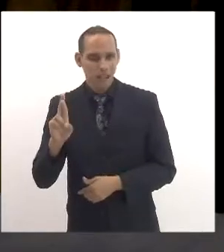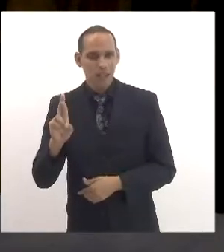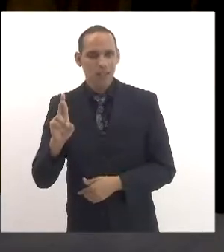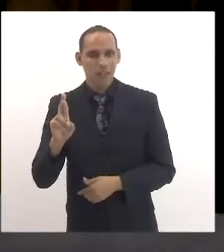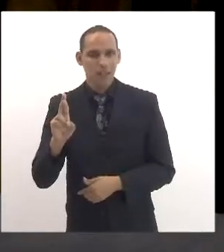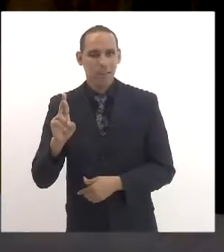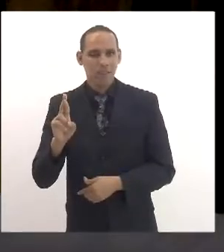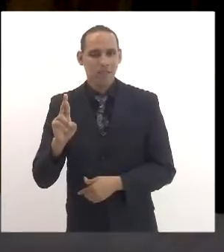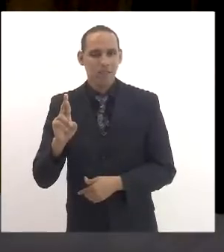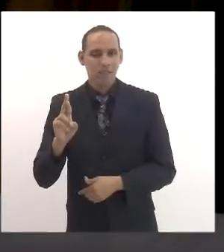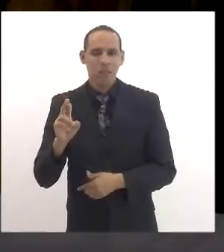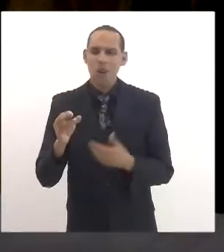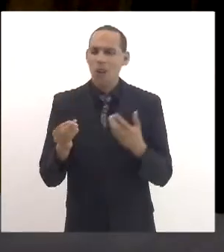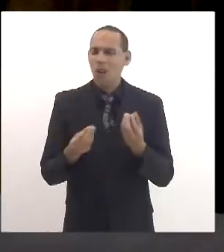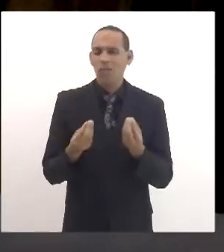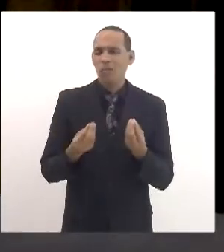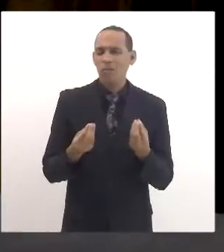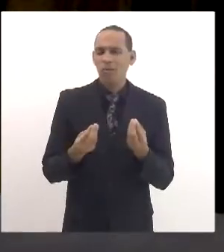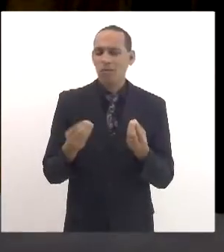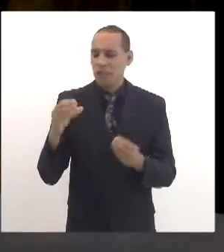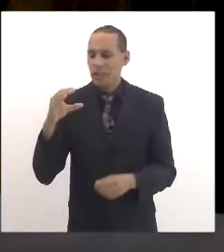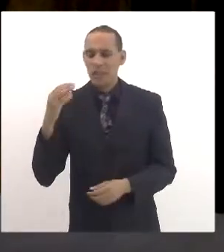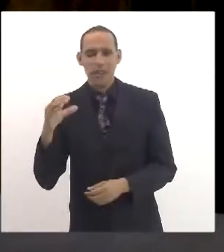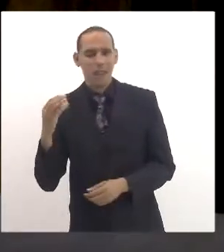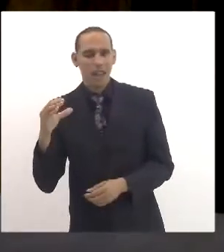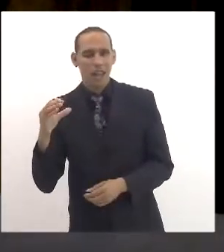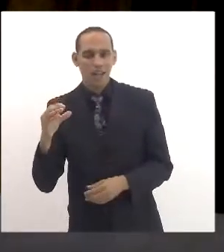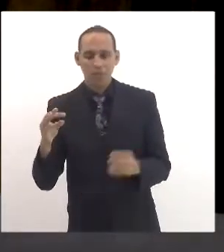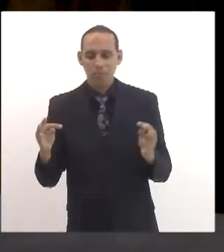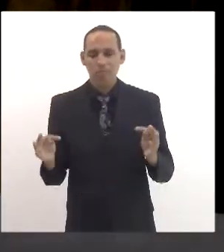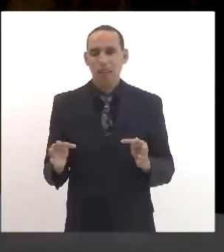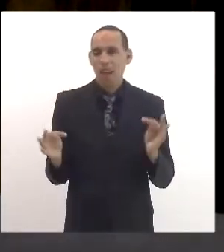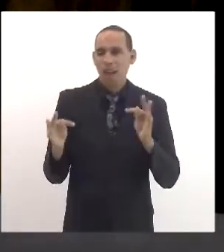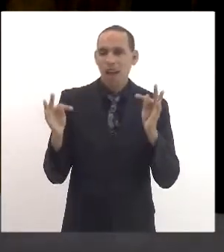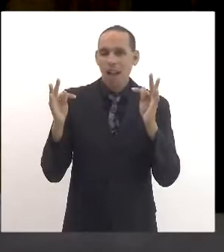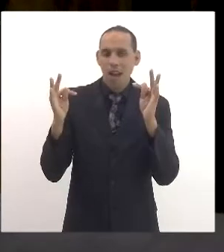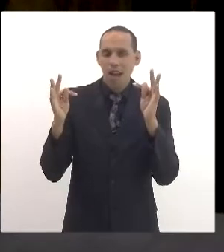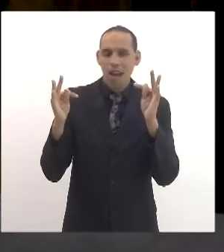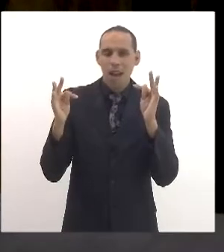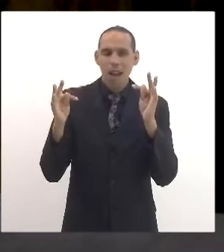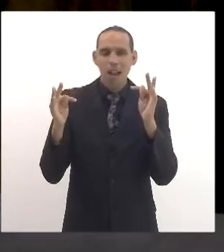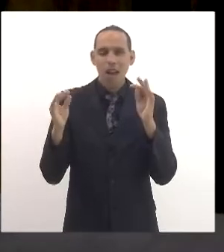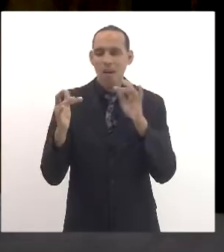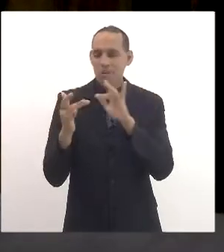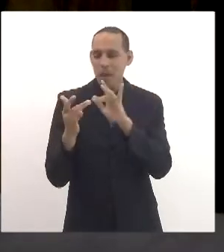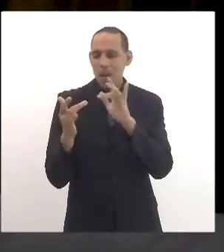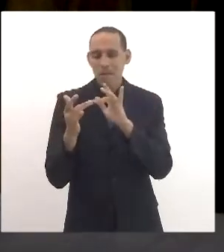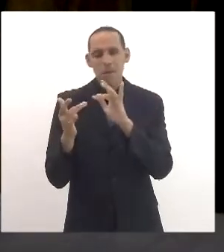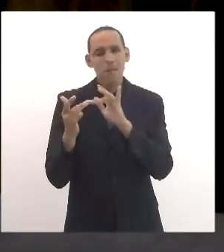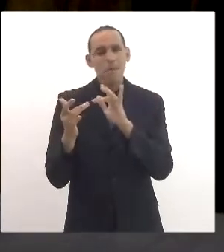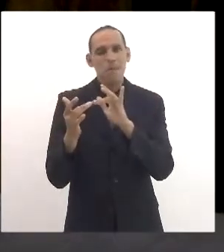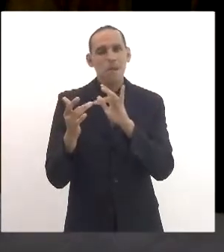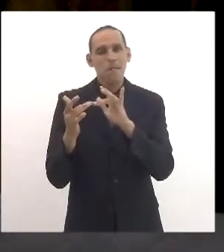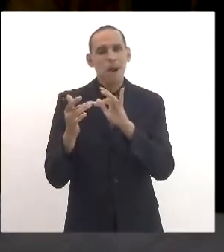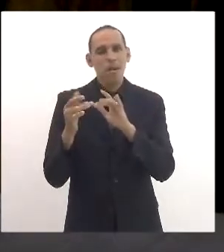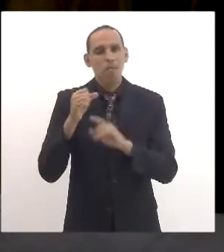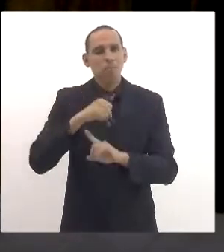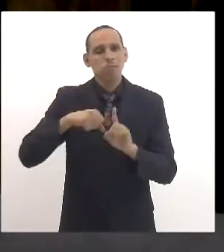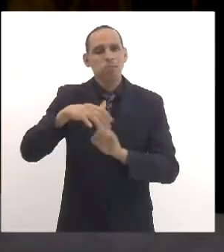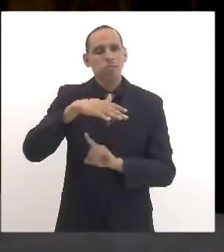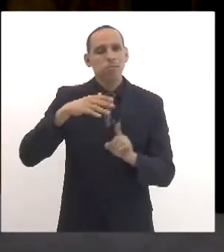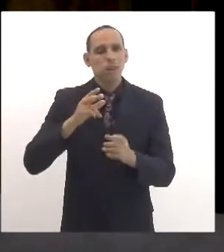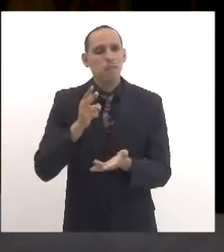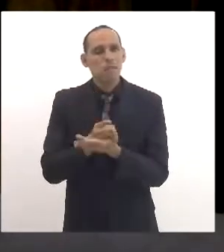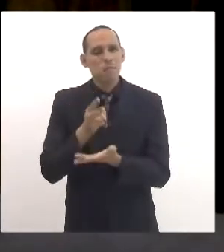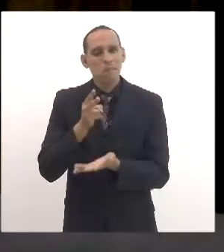a ciência e a tecnologia estão em constante interação com a sociedade e, assim,